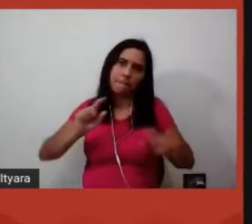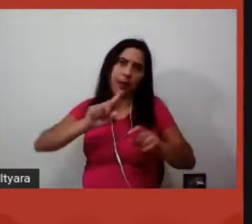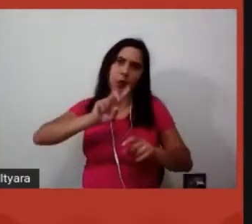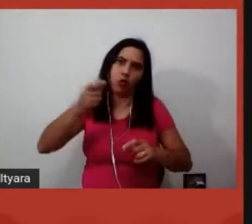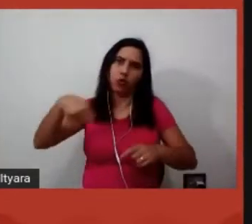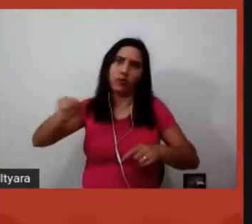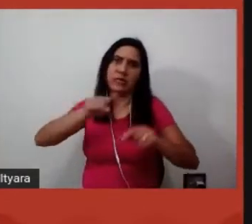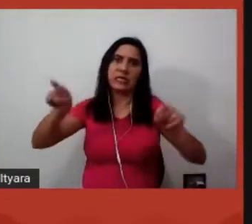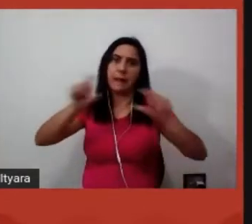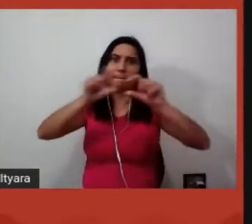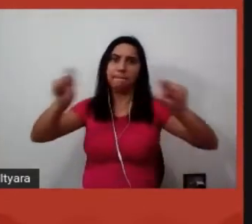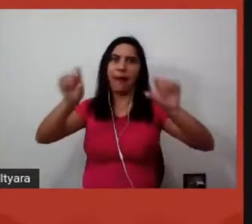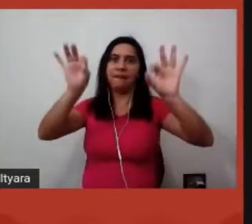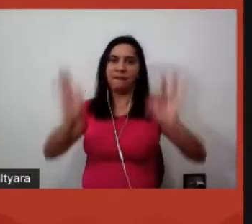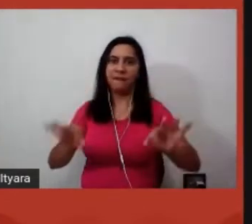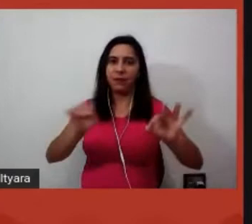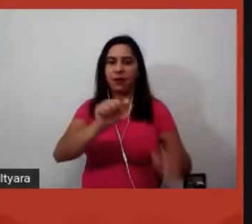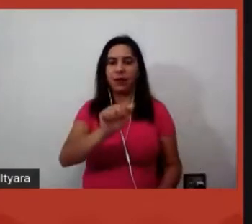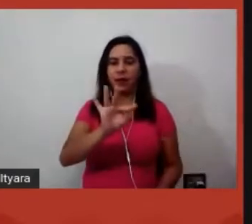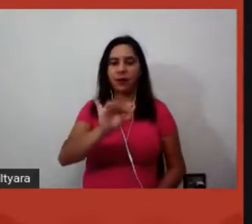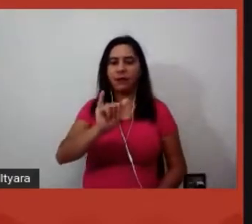afirmativa.